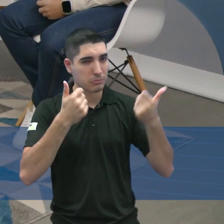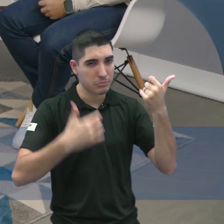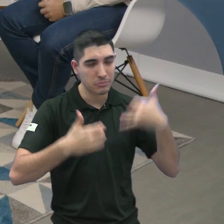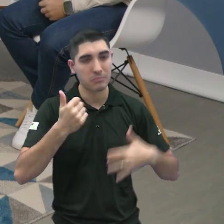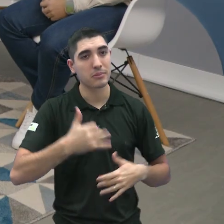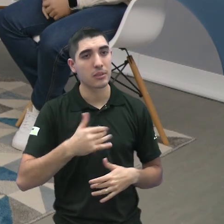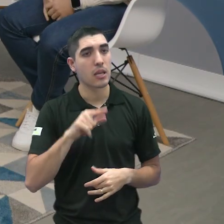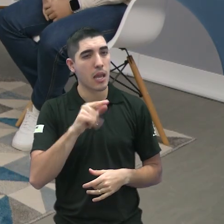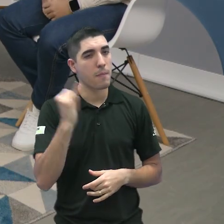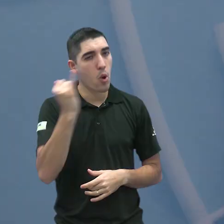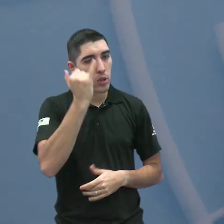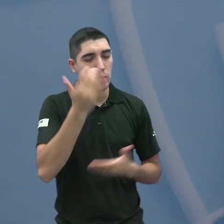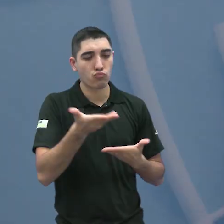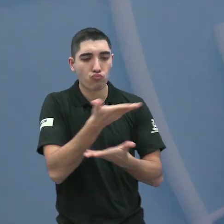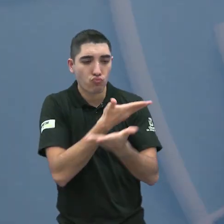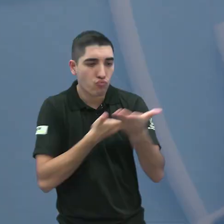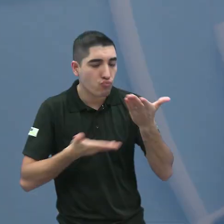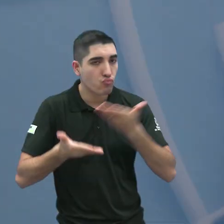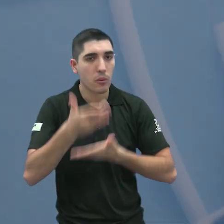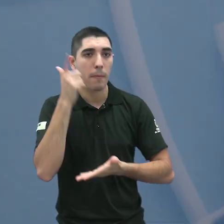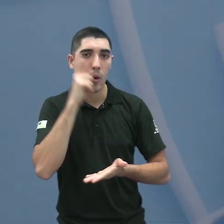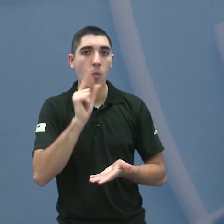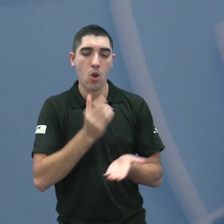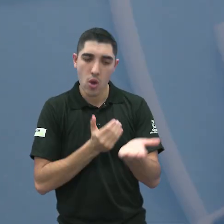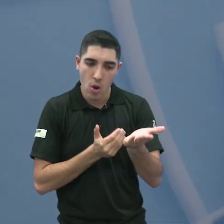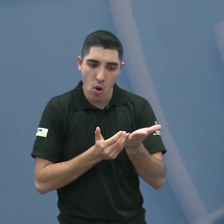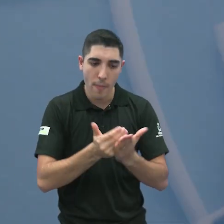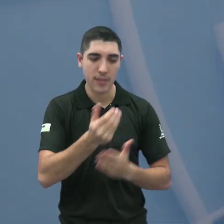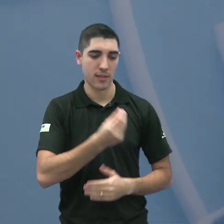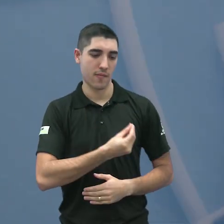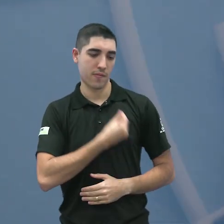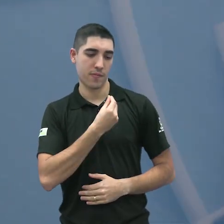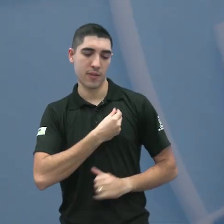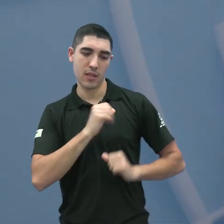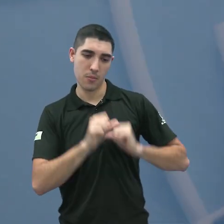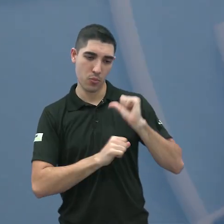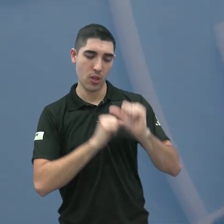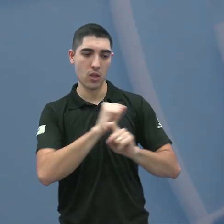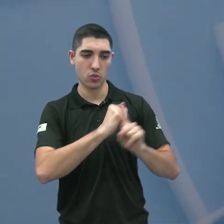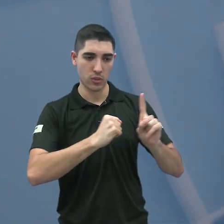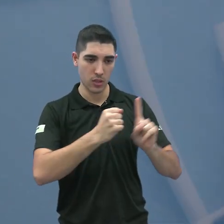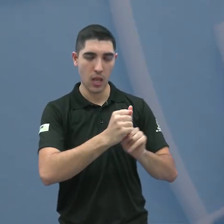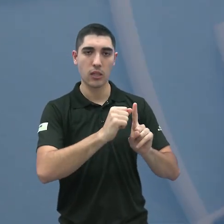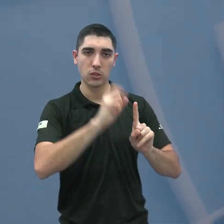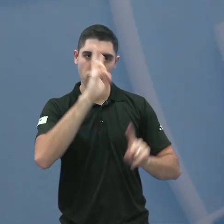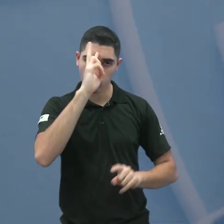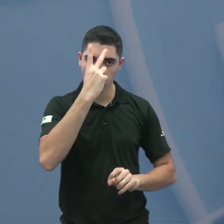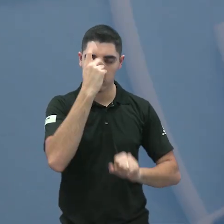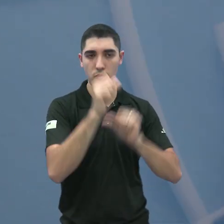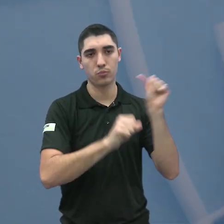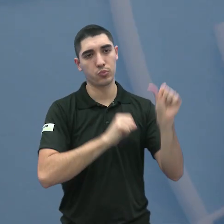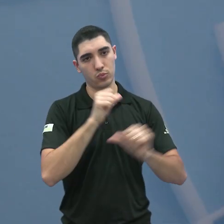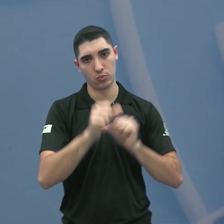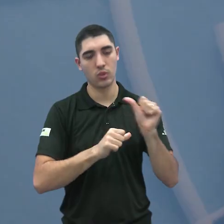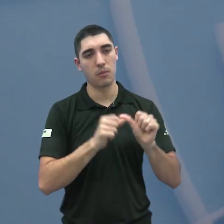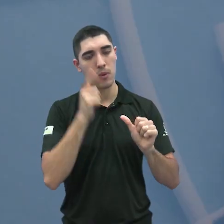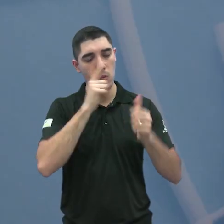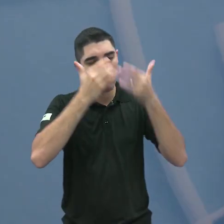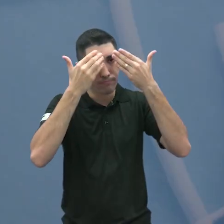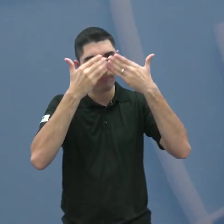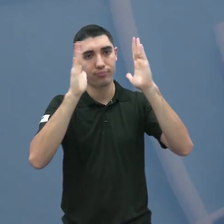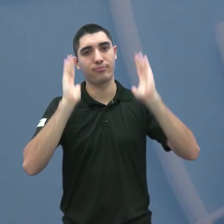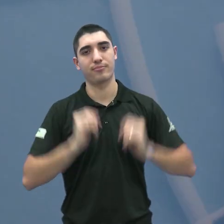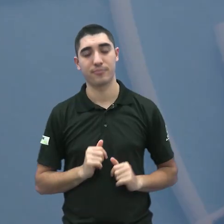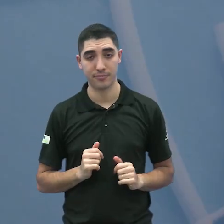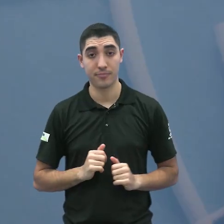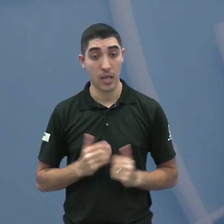esse diálogo é ali o pontapé inicial, né, para a gente mudar essa realidade,